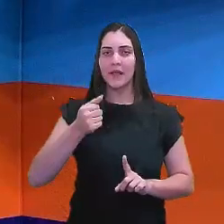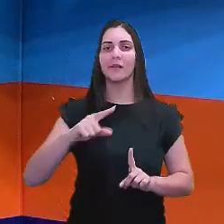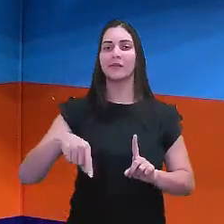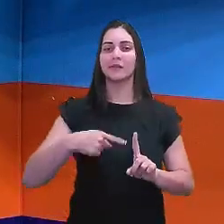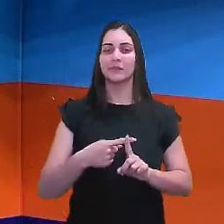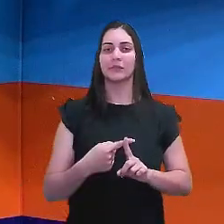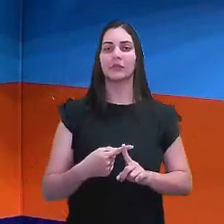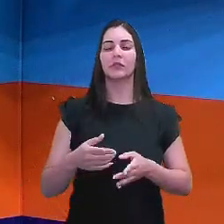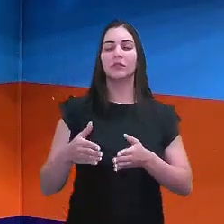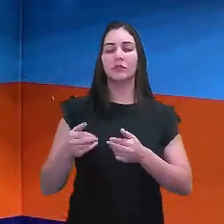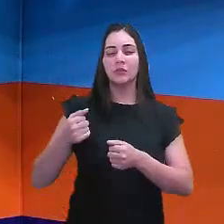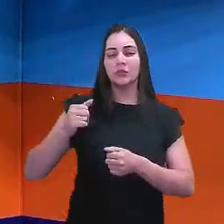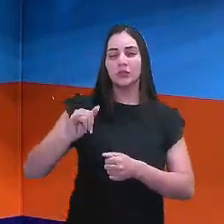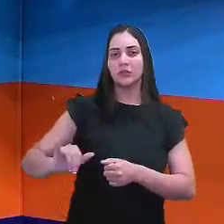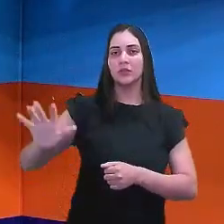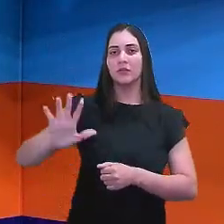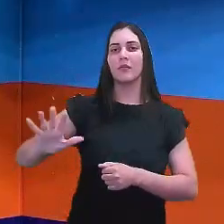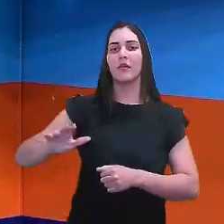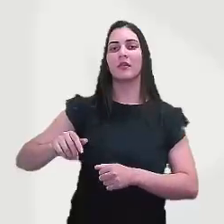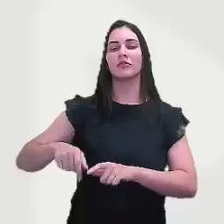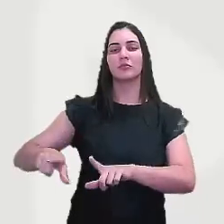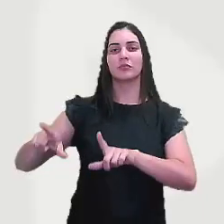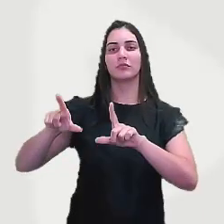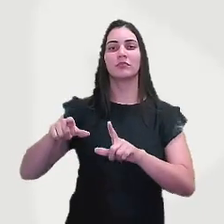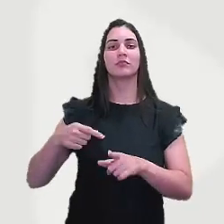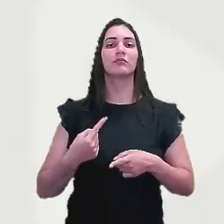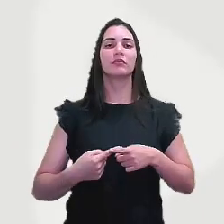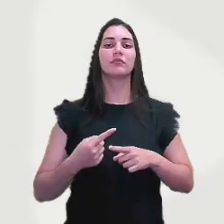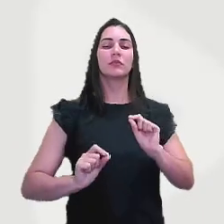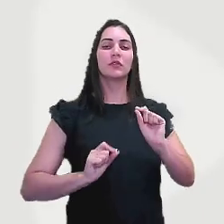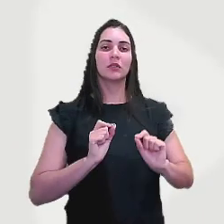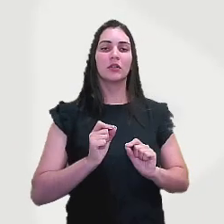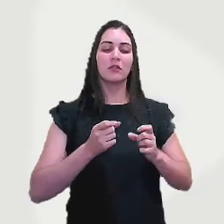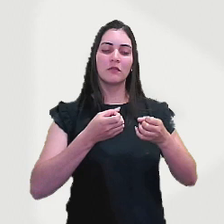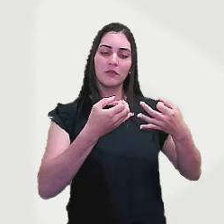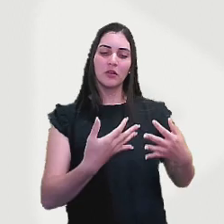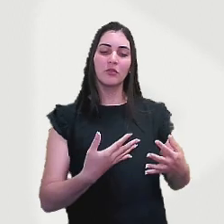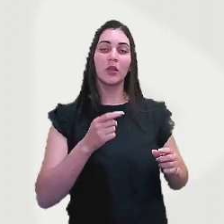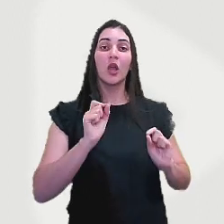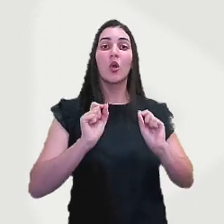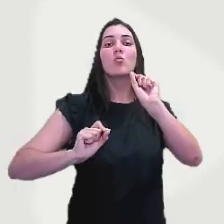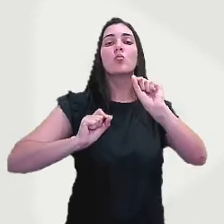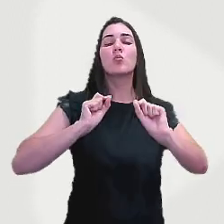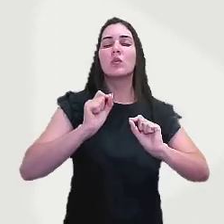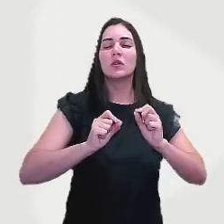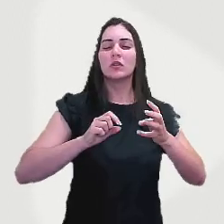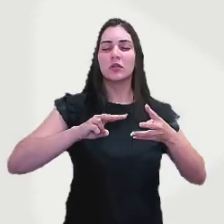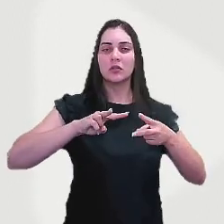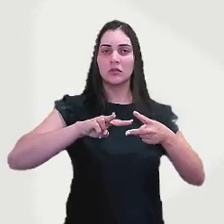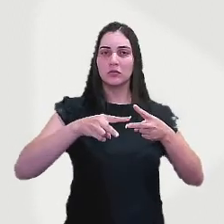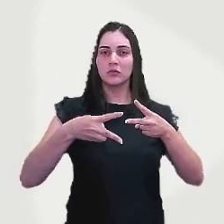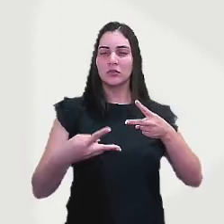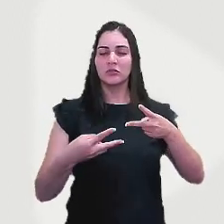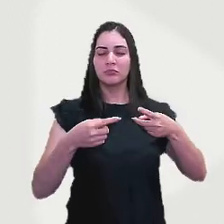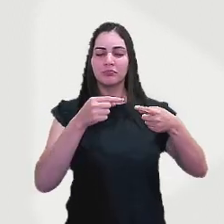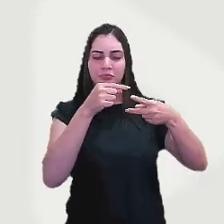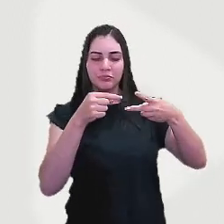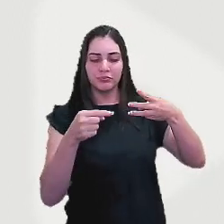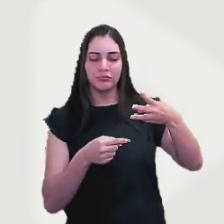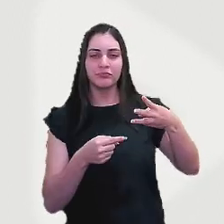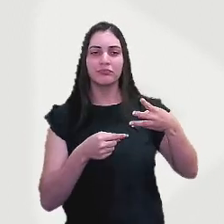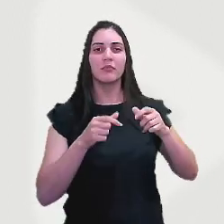pedir para a Júnior ir para a próxima imagem, porque a gente vai falar um pouquinho o que seria o transgênico, essa definição, né, de uma forma